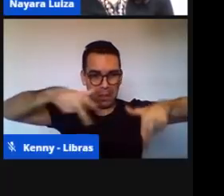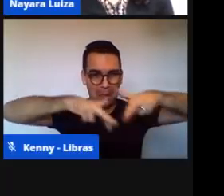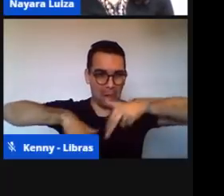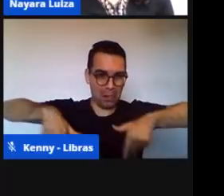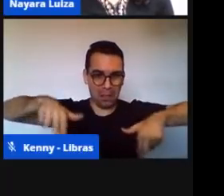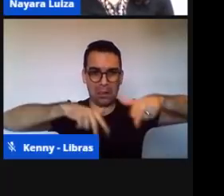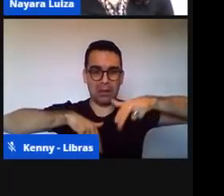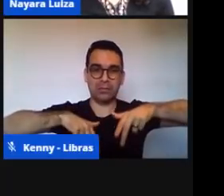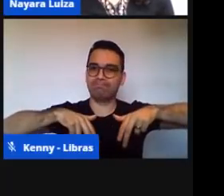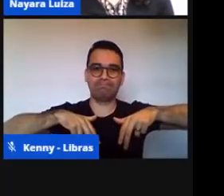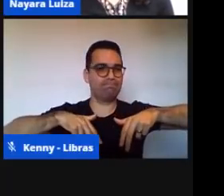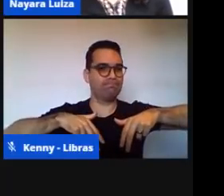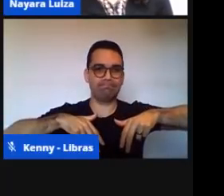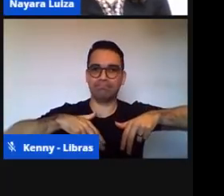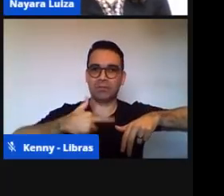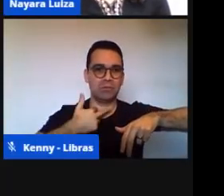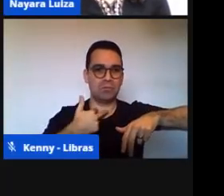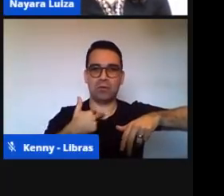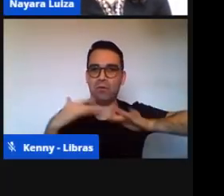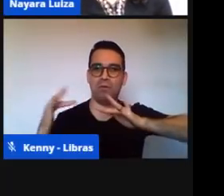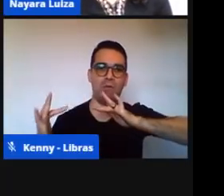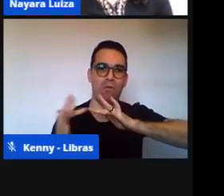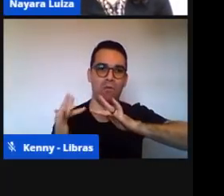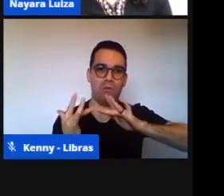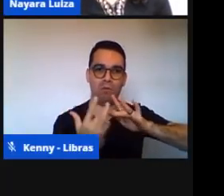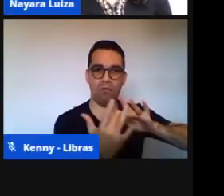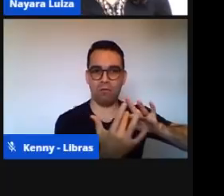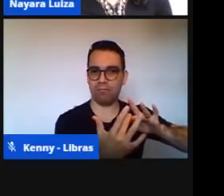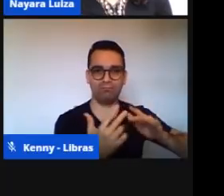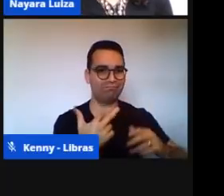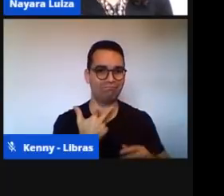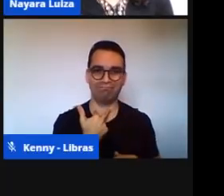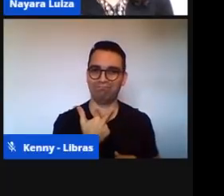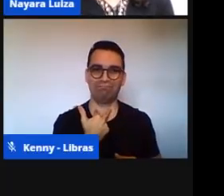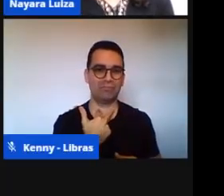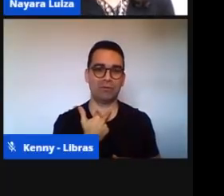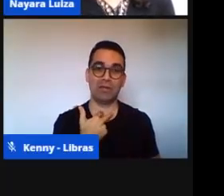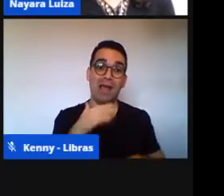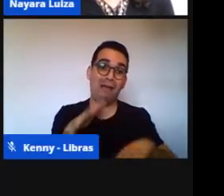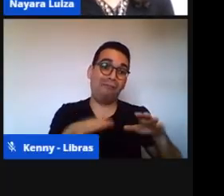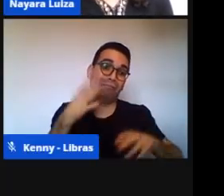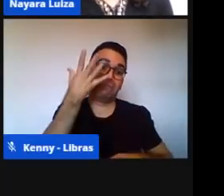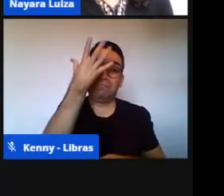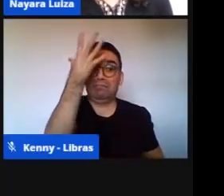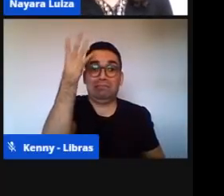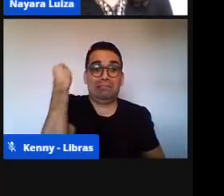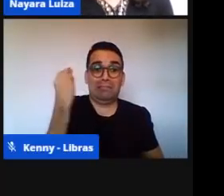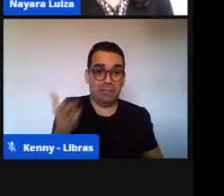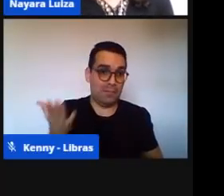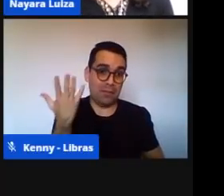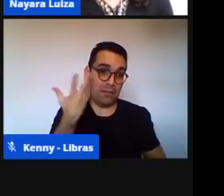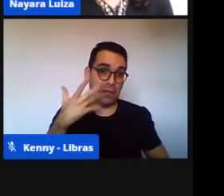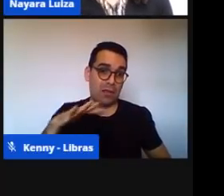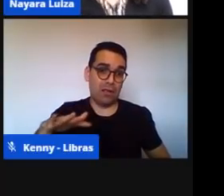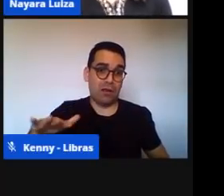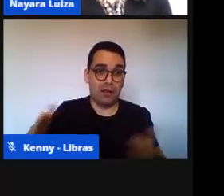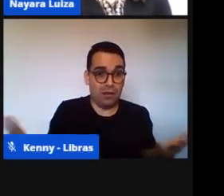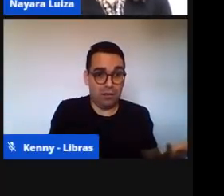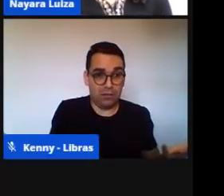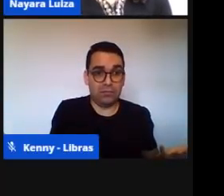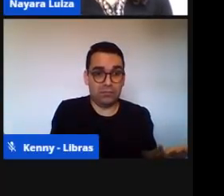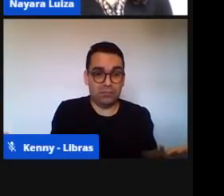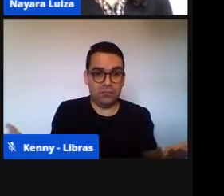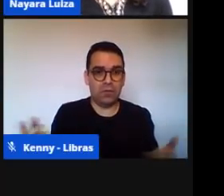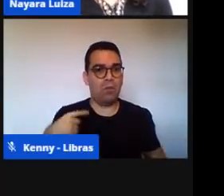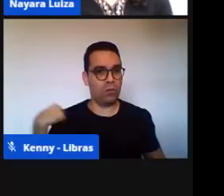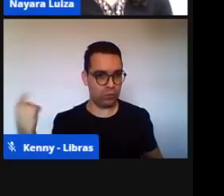voltando, né, a ter esse contato ali, então eles acabam se esquecendo desses cuidados, né, são a maioria crianças, então a